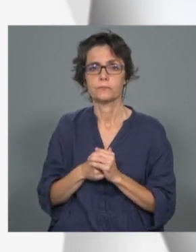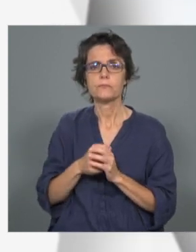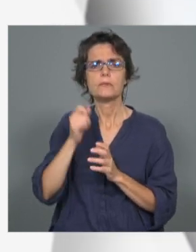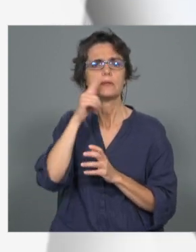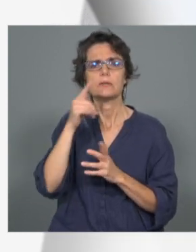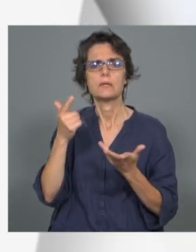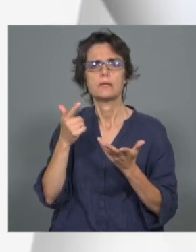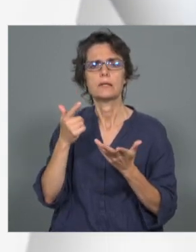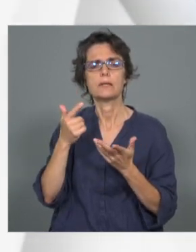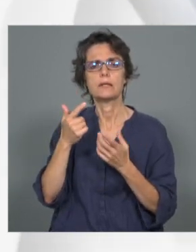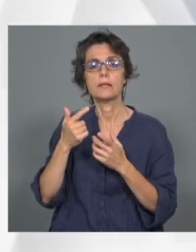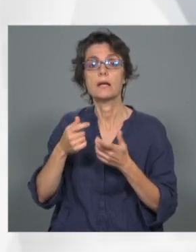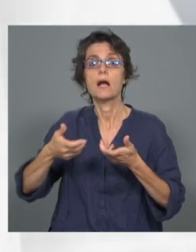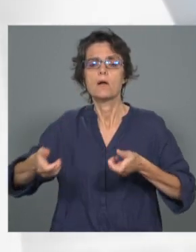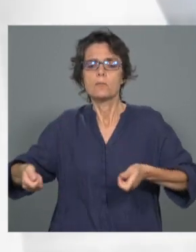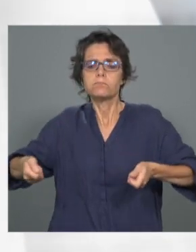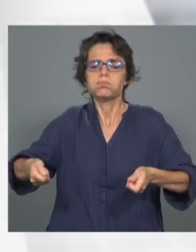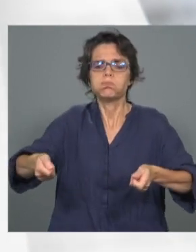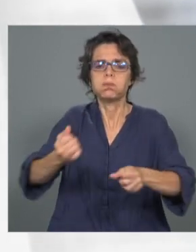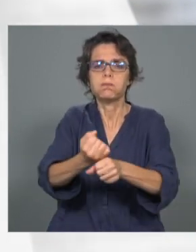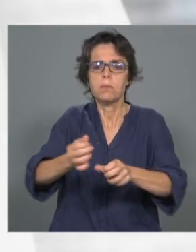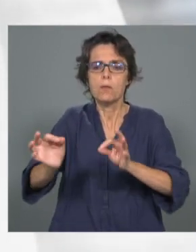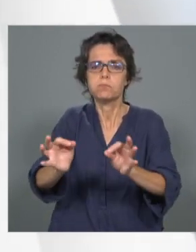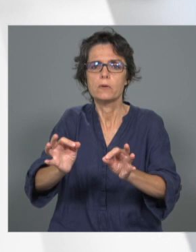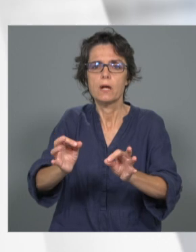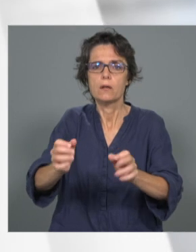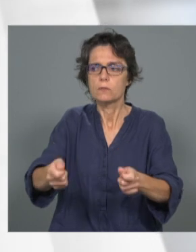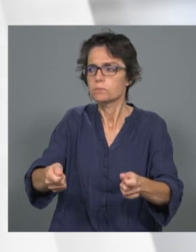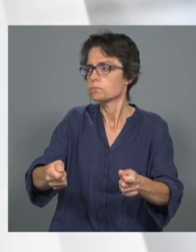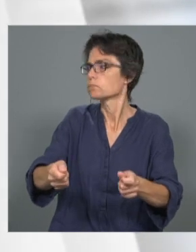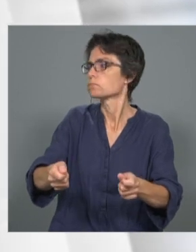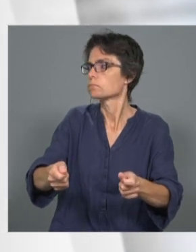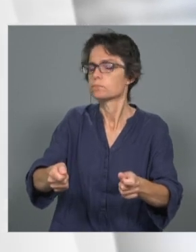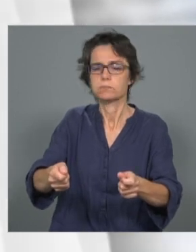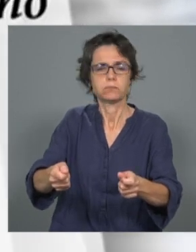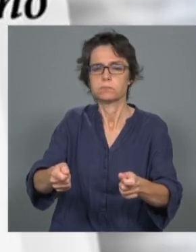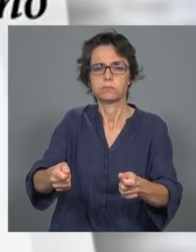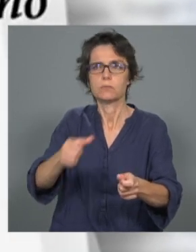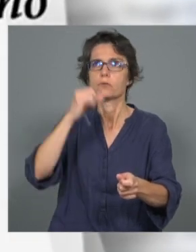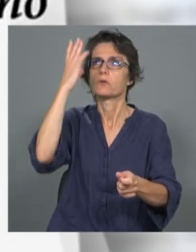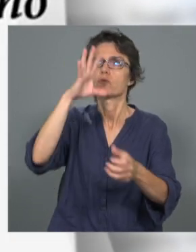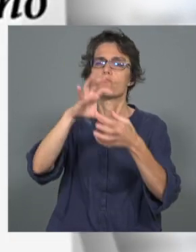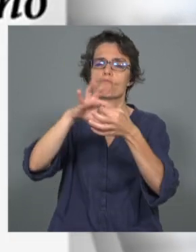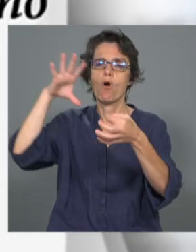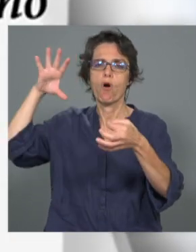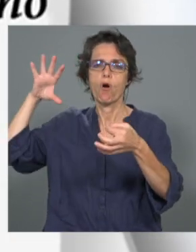tiver lançado as mãos ao arado e olhar para trás, não serve para o reino de Deus.